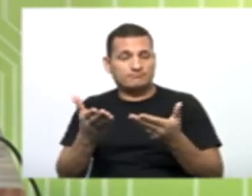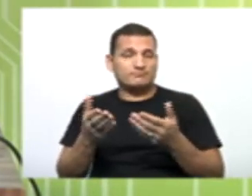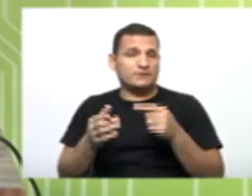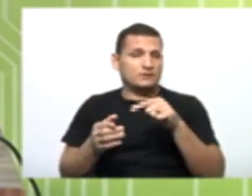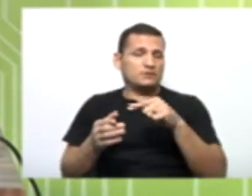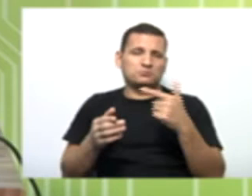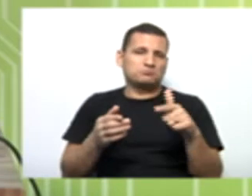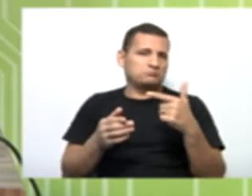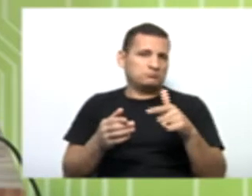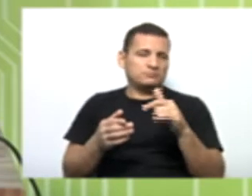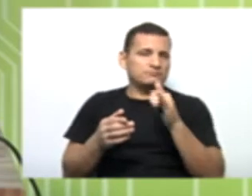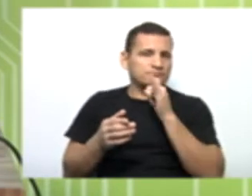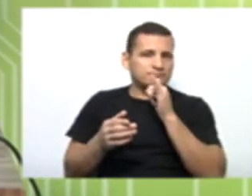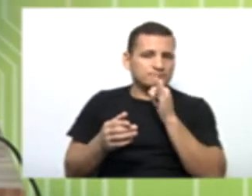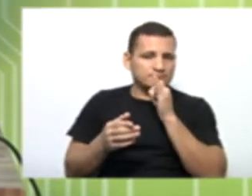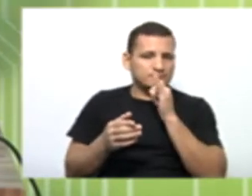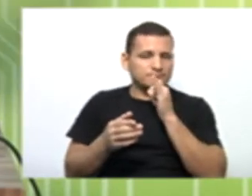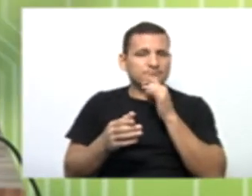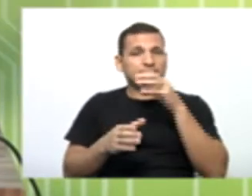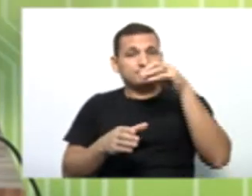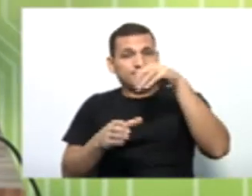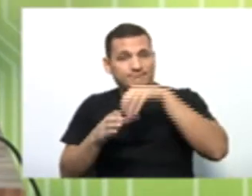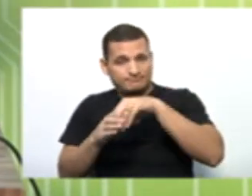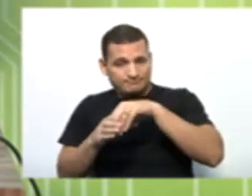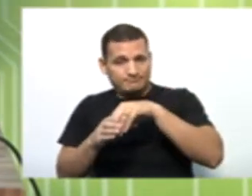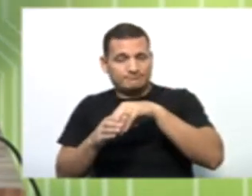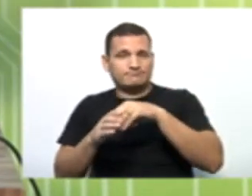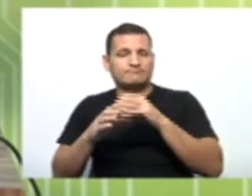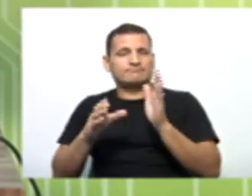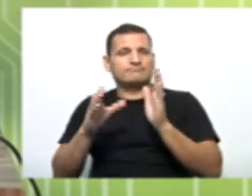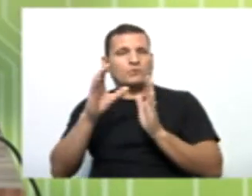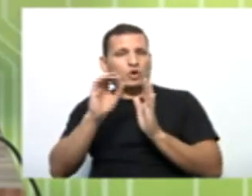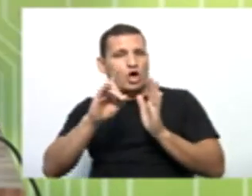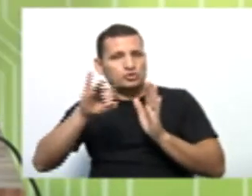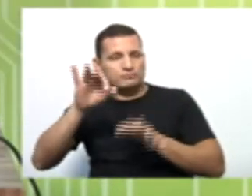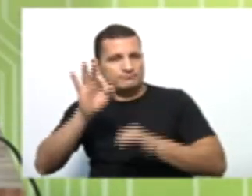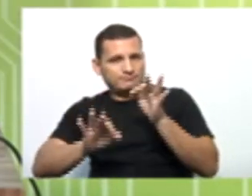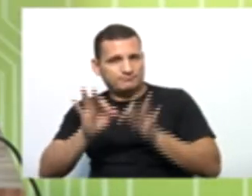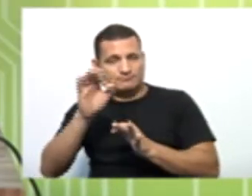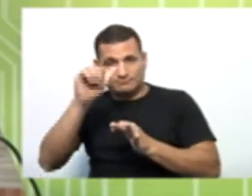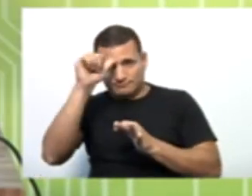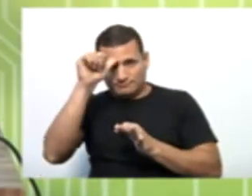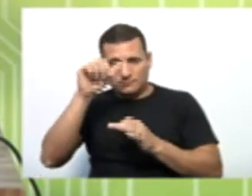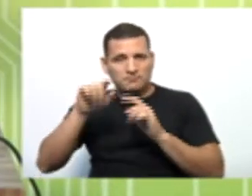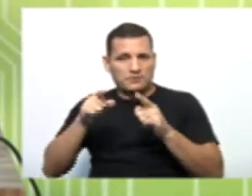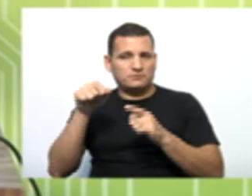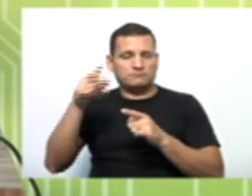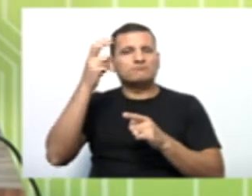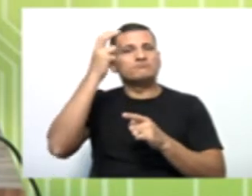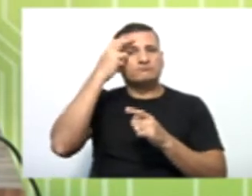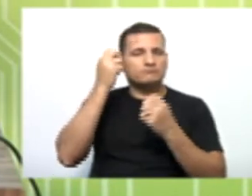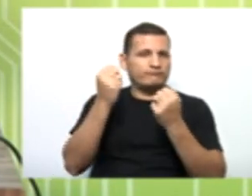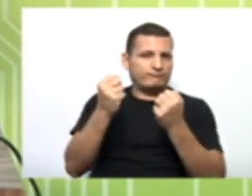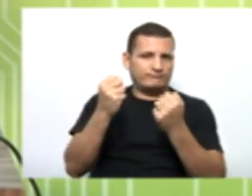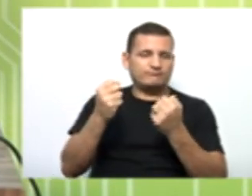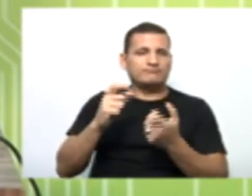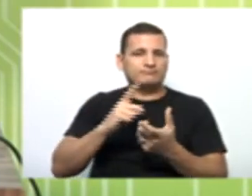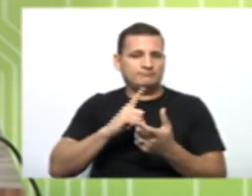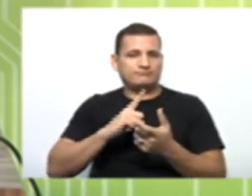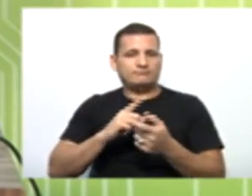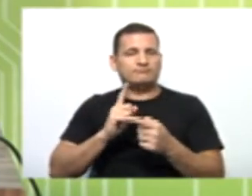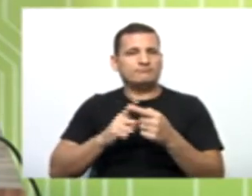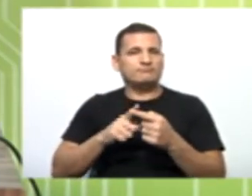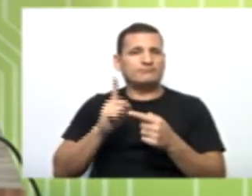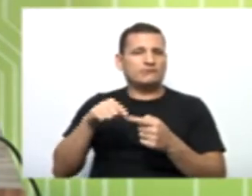mais parte da jurisdição, dos códigos jurídicos dos indianos, é um elemento cultural muito forte, porque é um